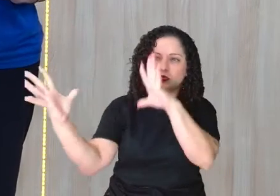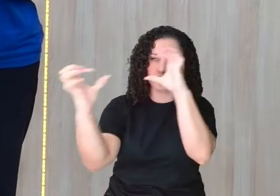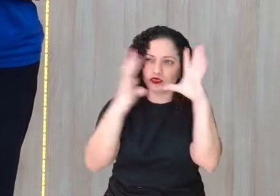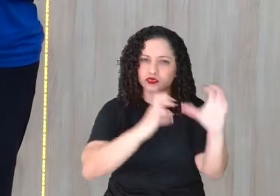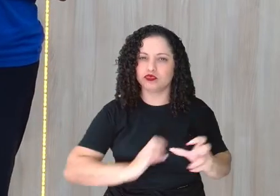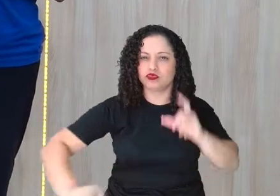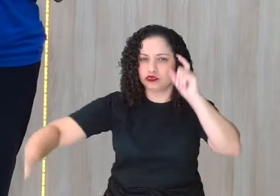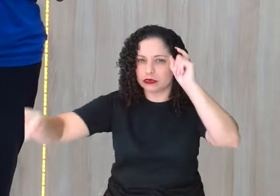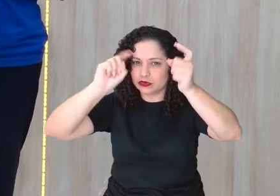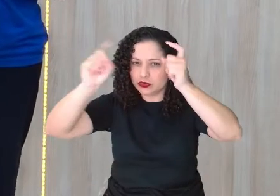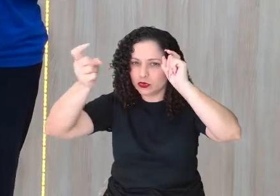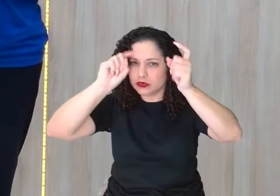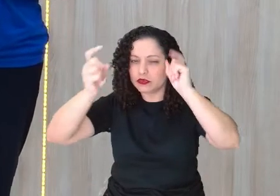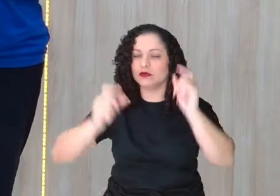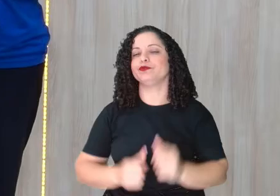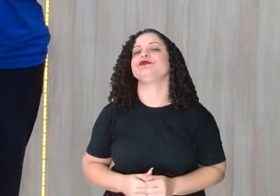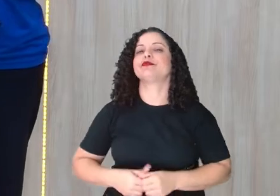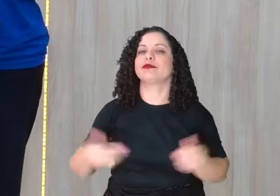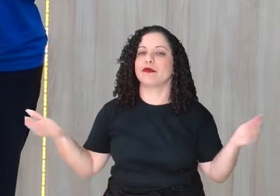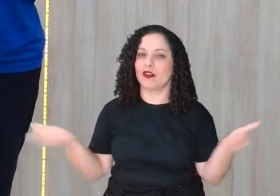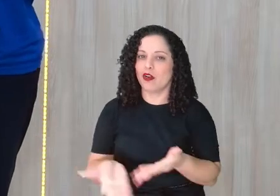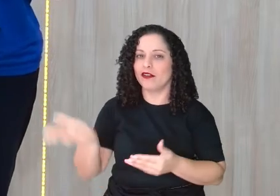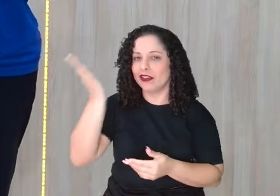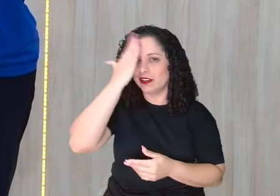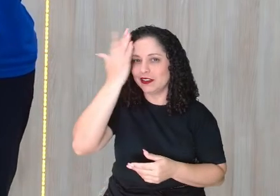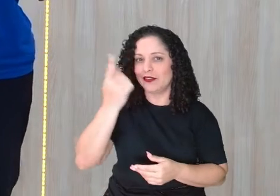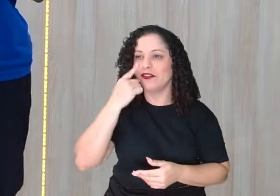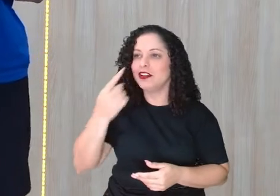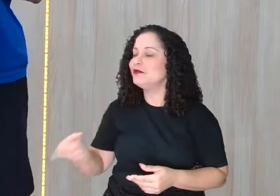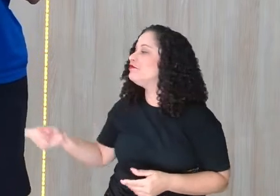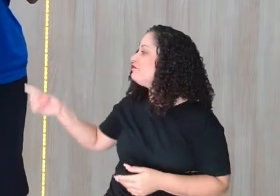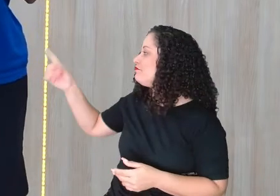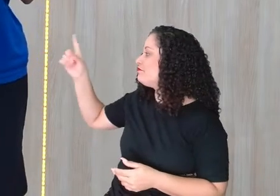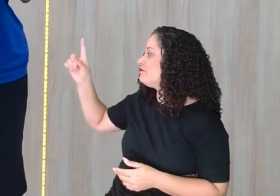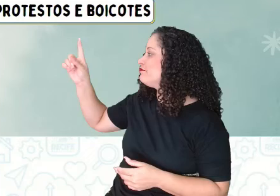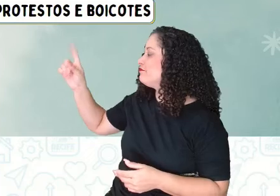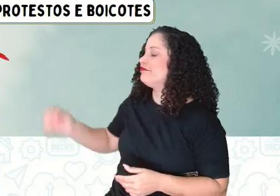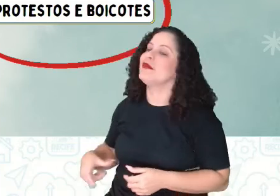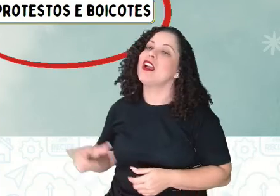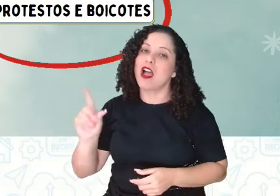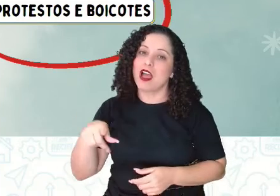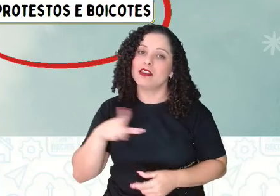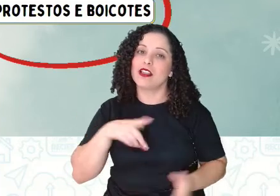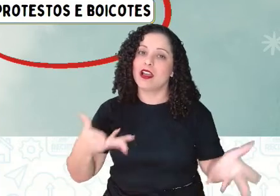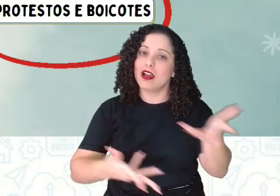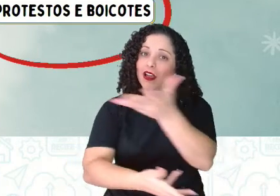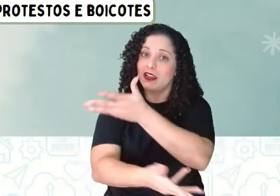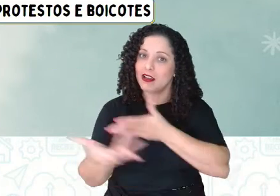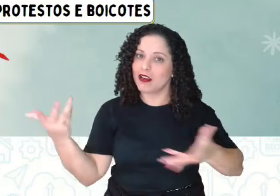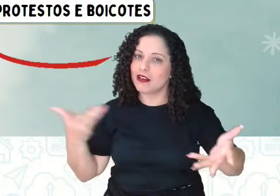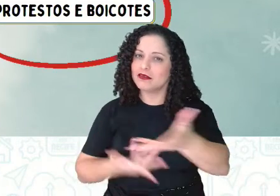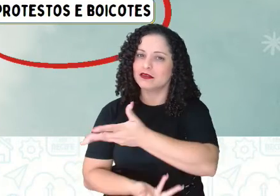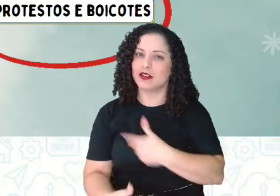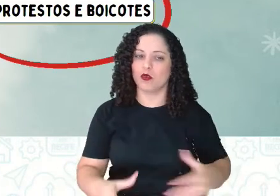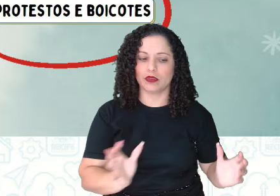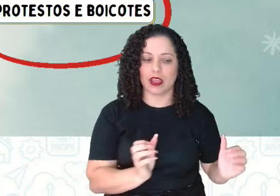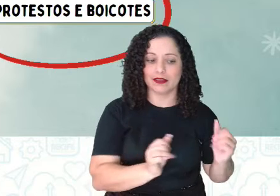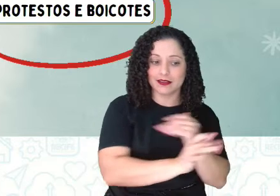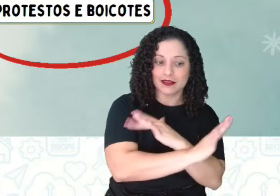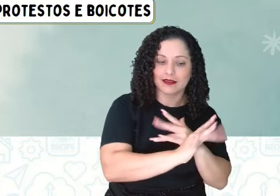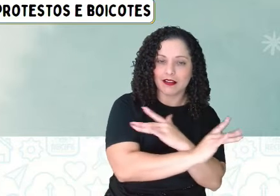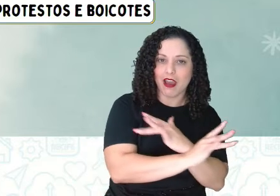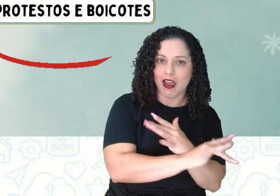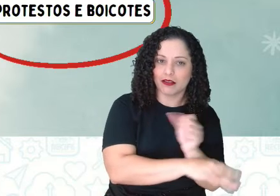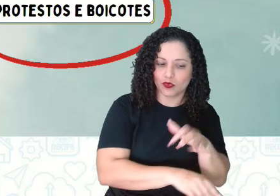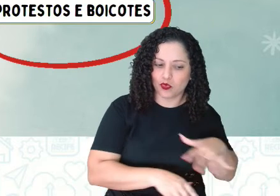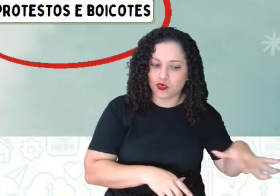conflitos, certo? Mas aí a gente vai entender. Então, bom, olha aí, a relação, então, entre metrópole e colônia